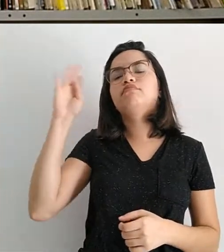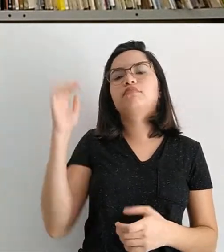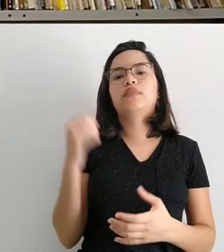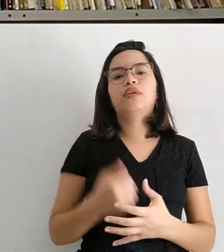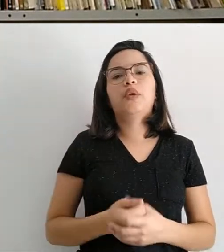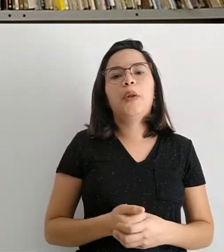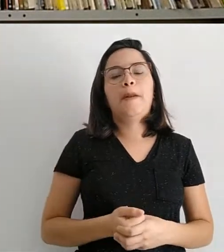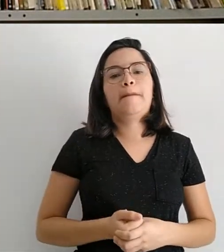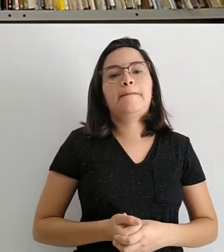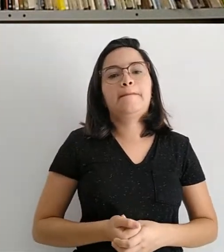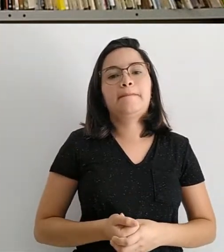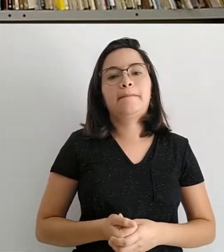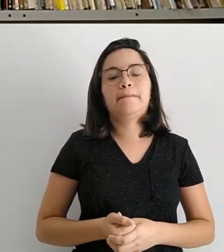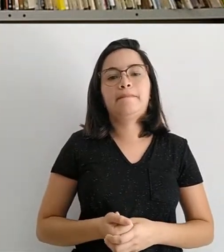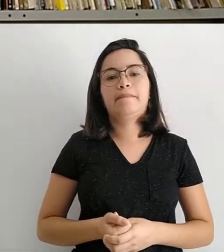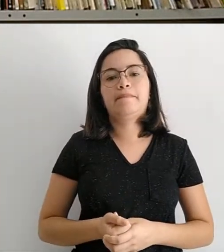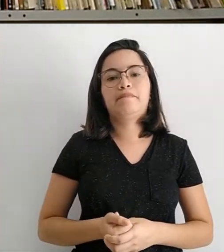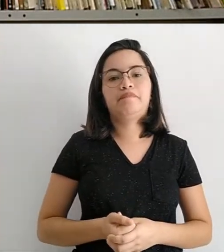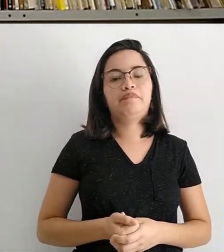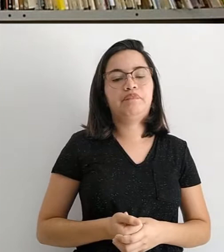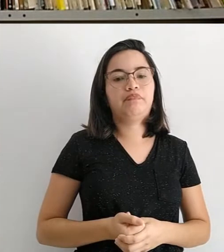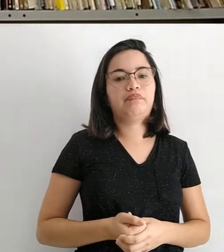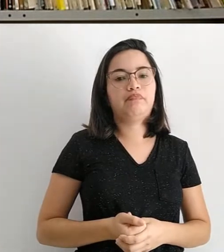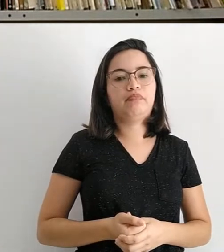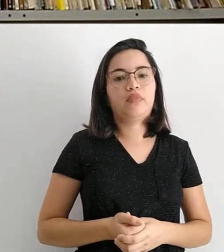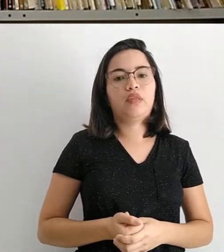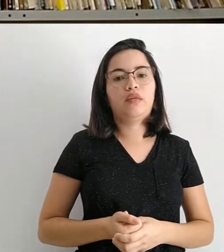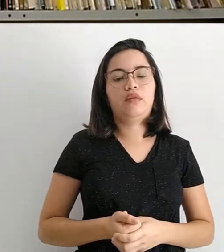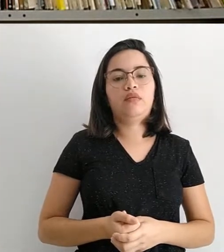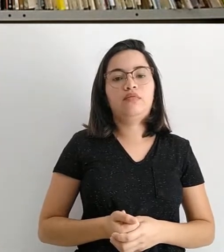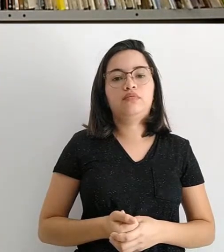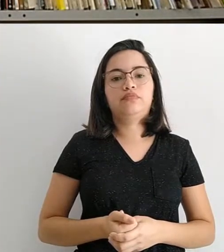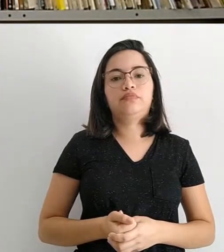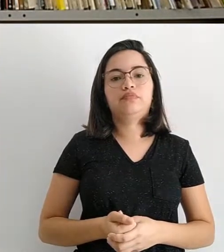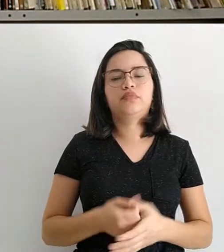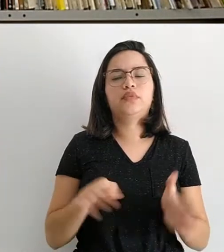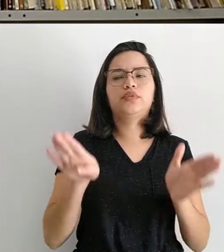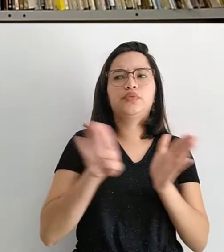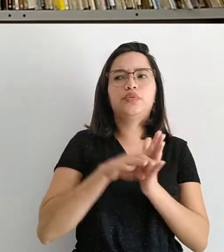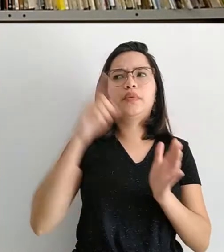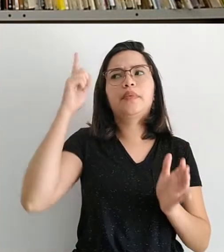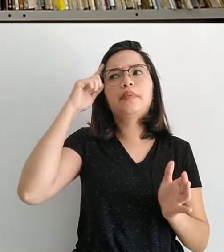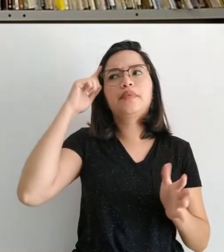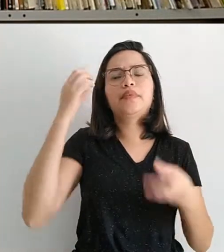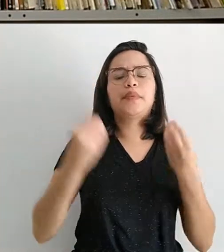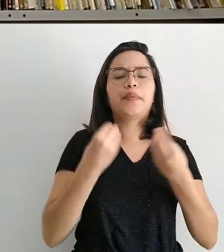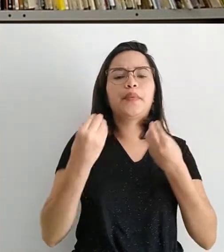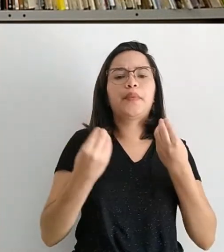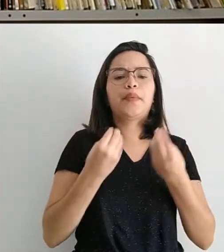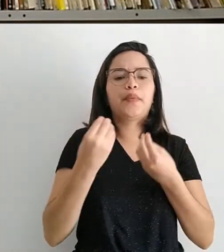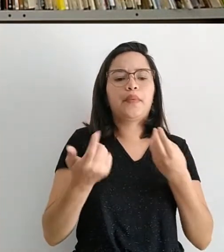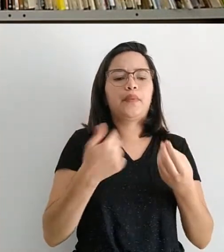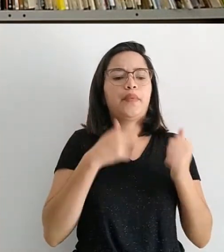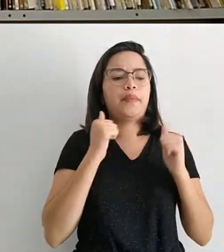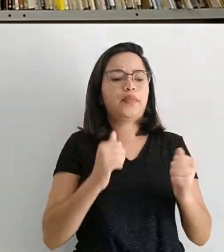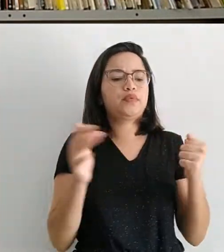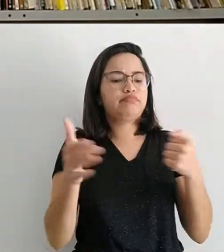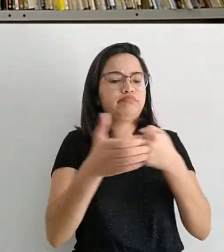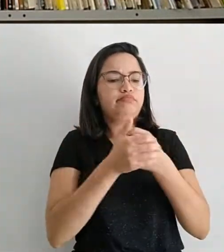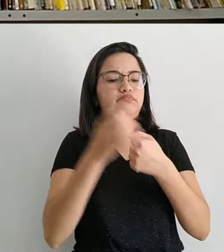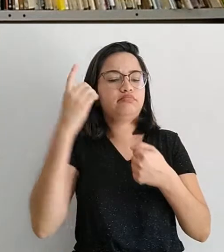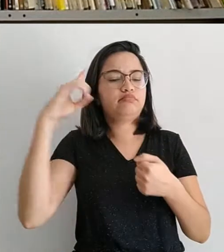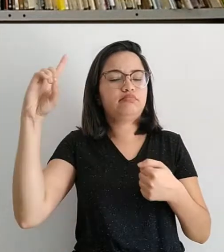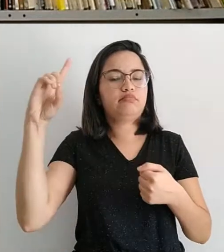sobre isso, ele chegou a pensar como ele poderia se esconder de